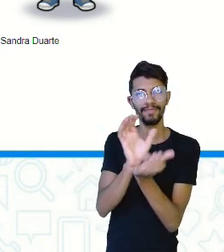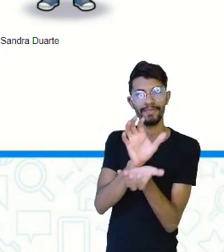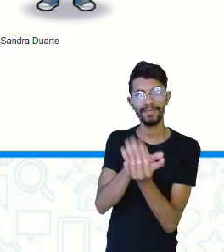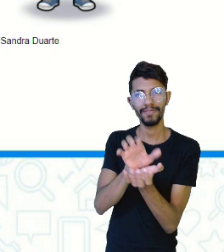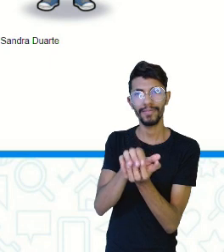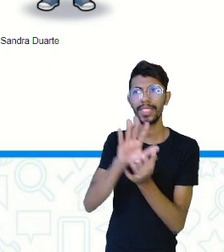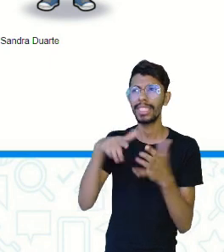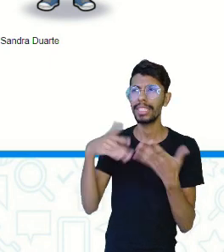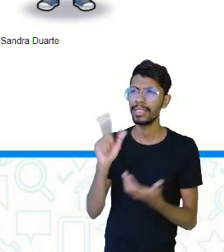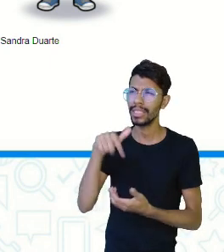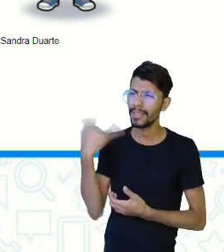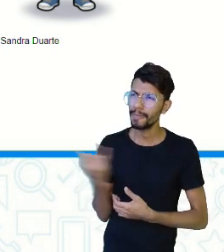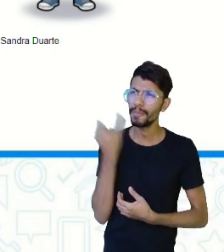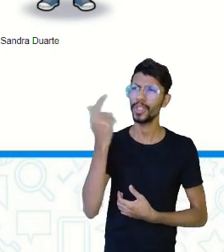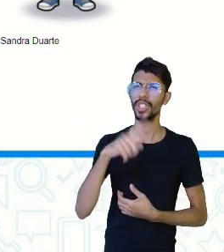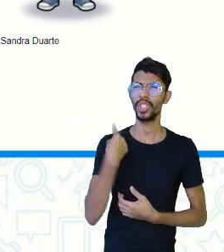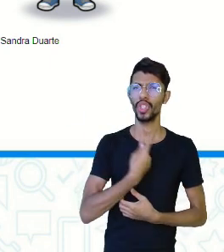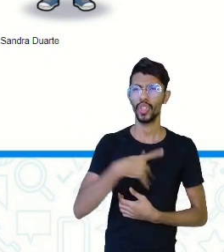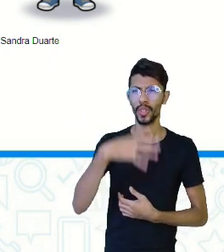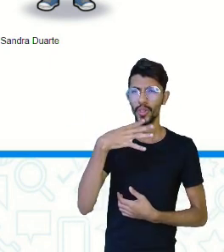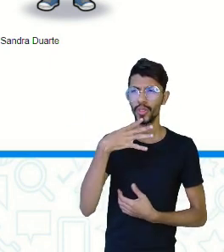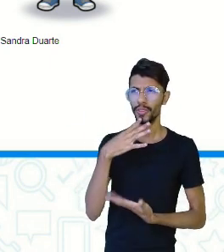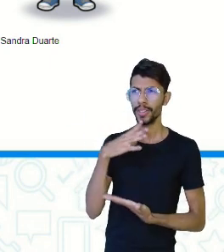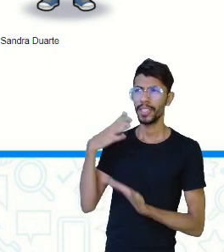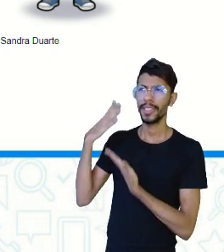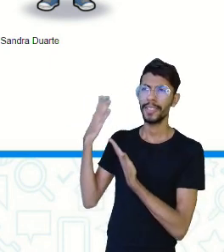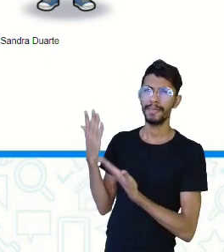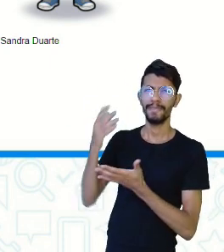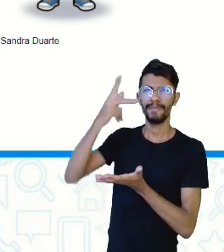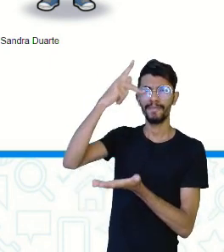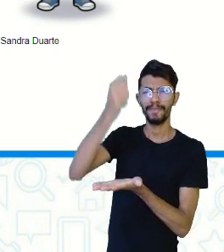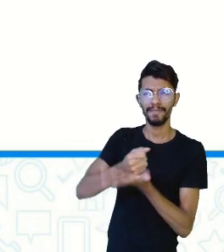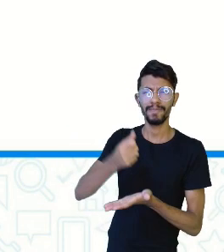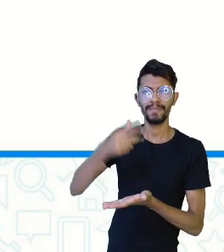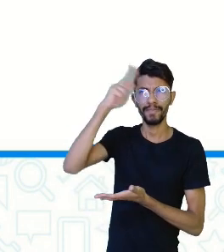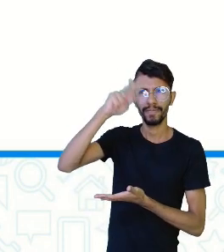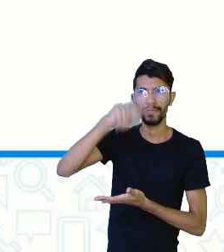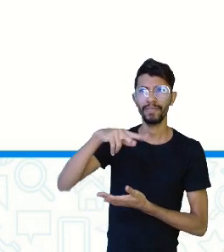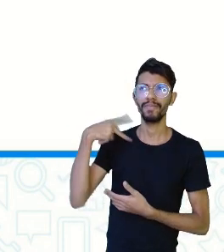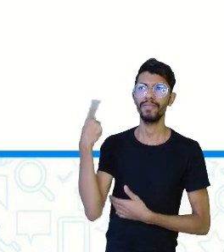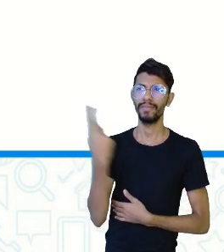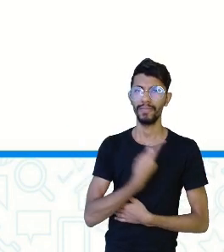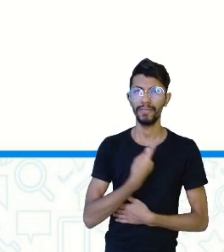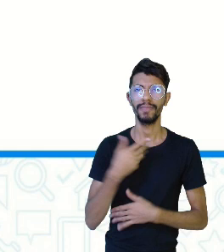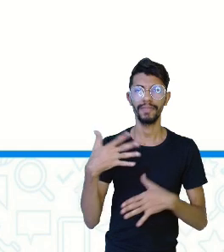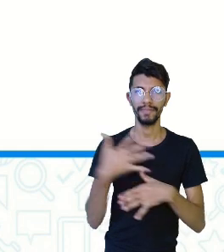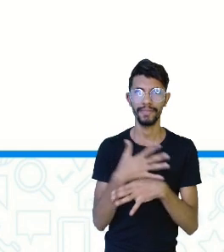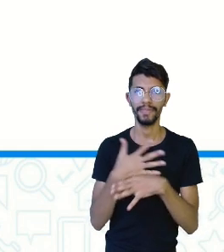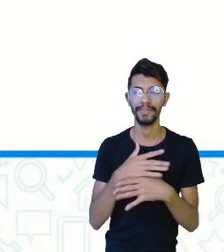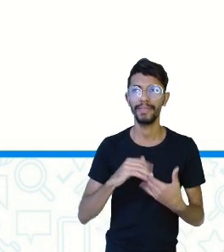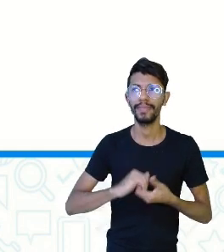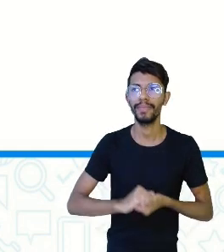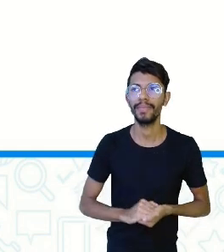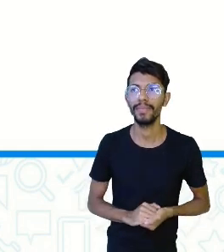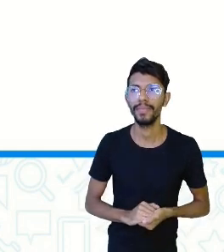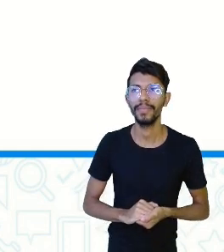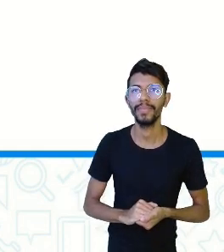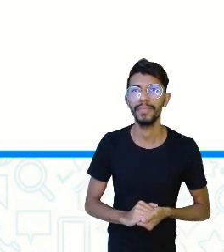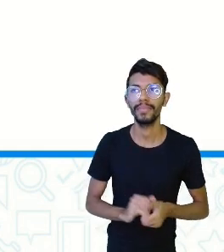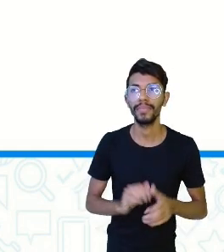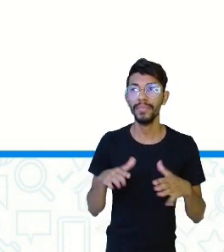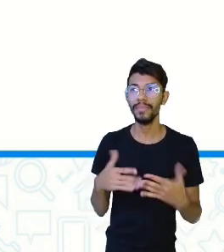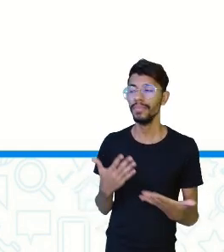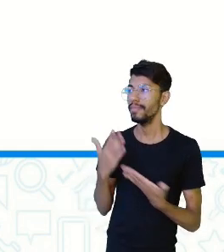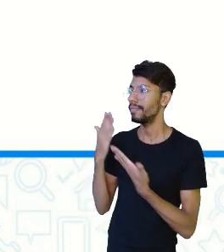muito importante que a gente conheça esses patrimônios históricos que tem em nossa cidade. E aí, a